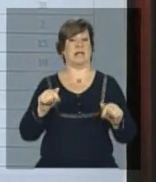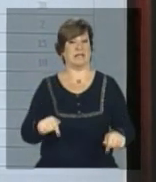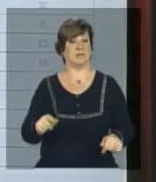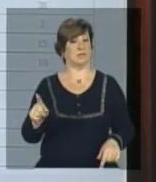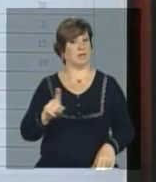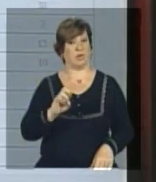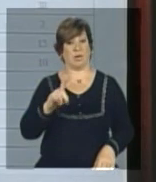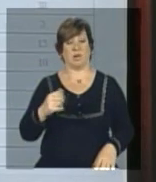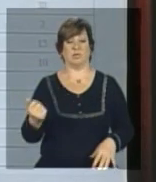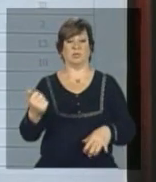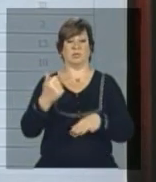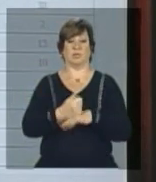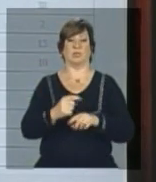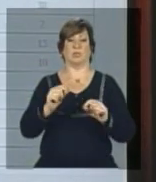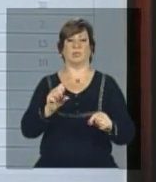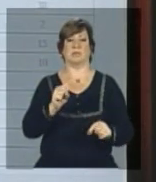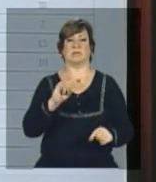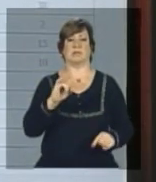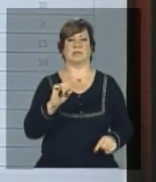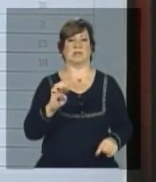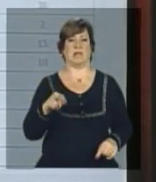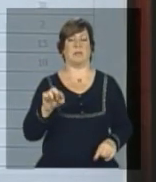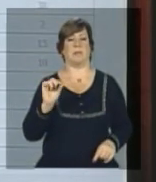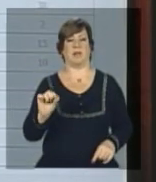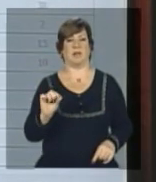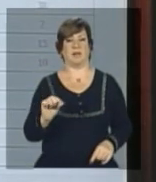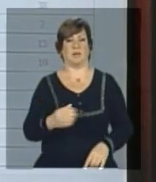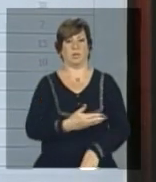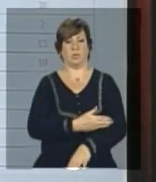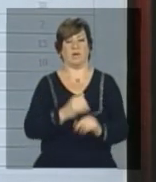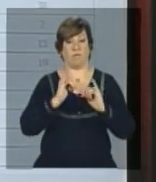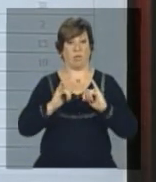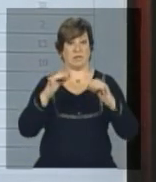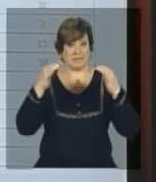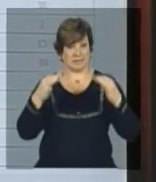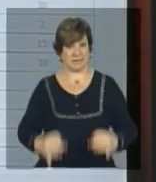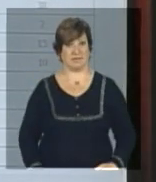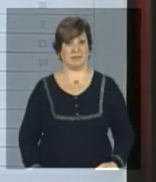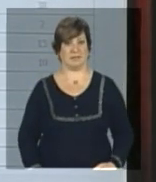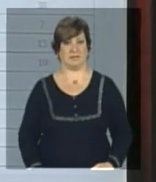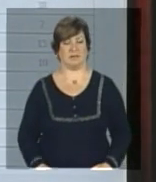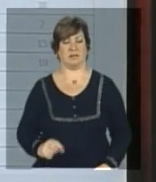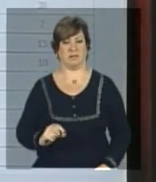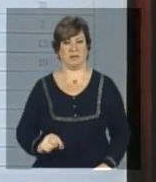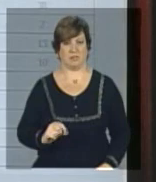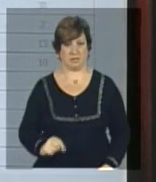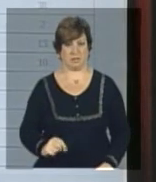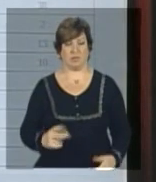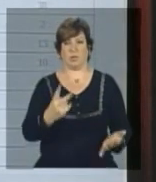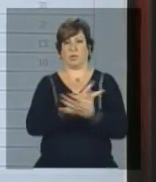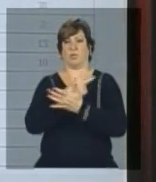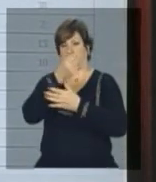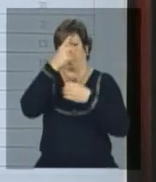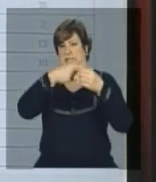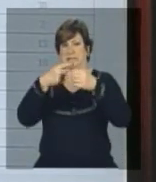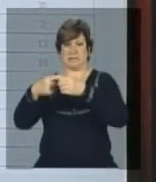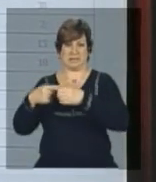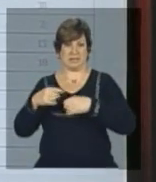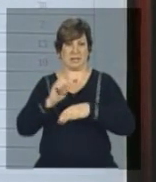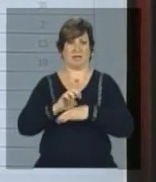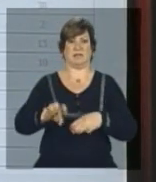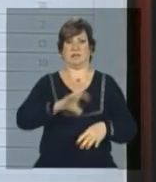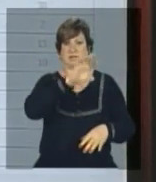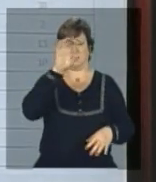para substituir o sistema tradicional de informação, de vigilância epidemiológica. Os municípios e